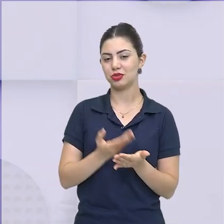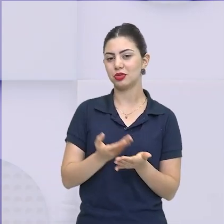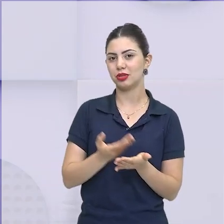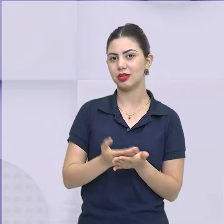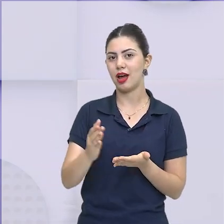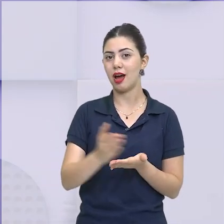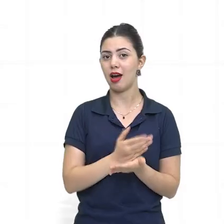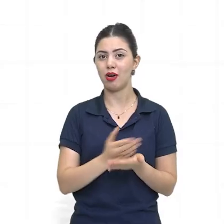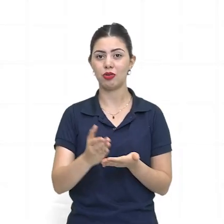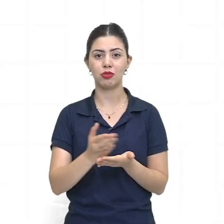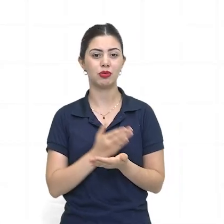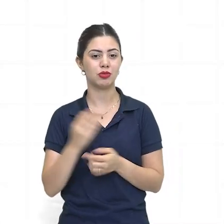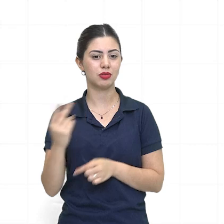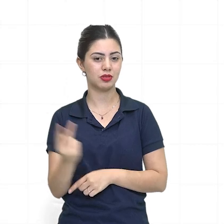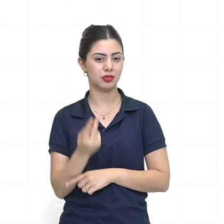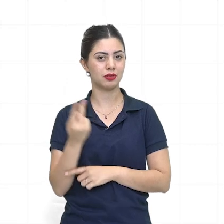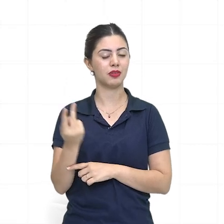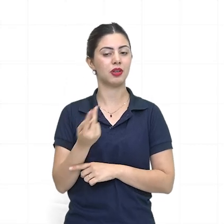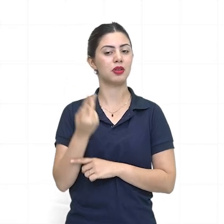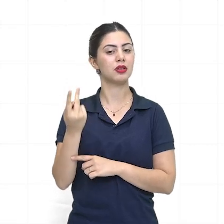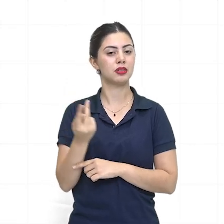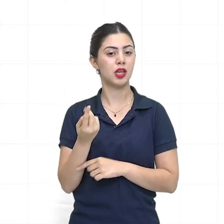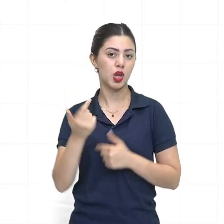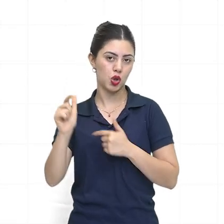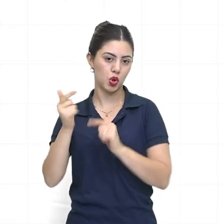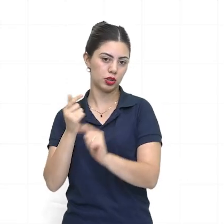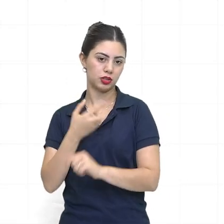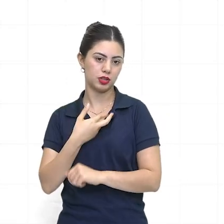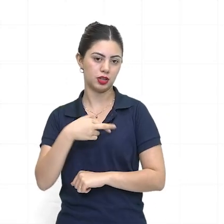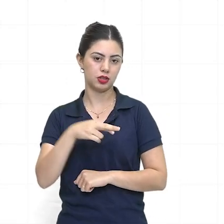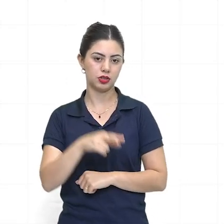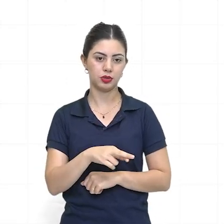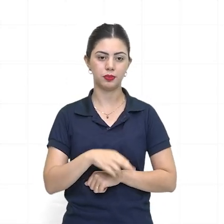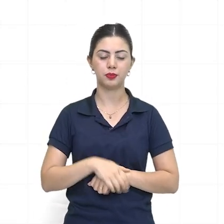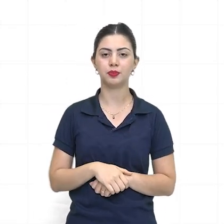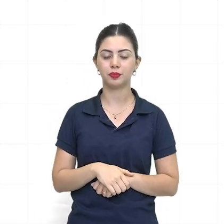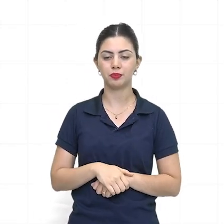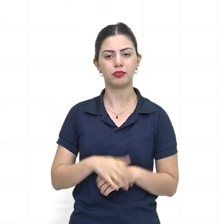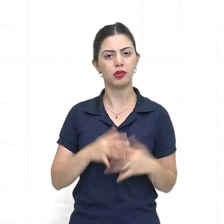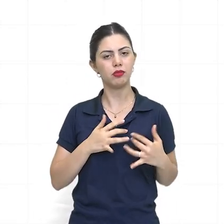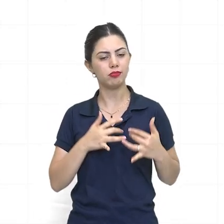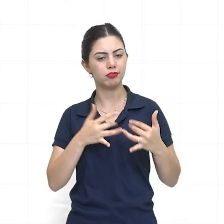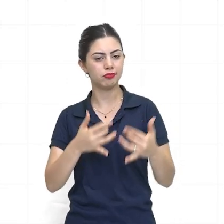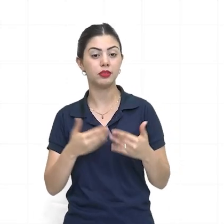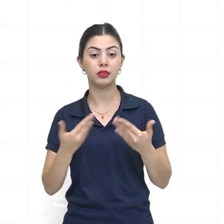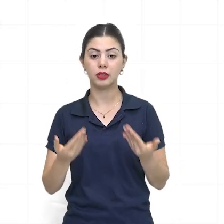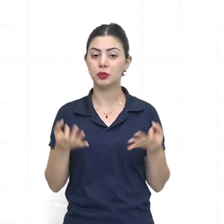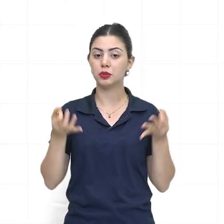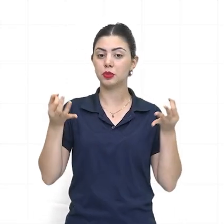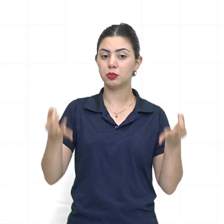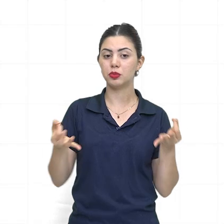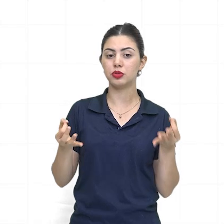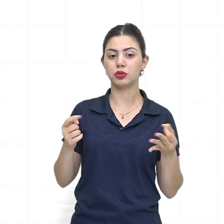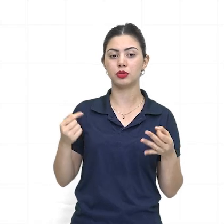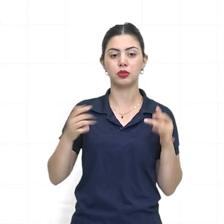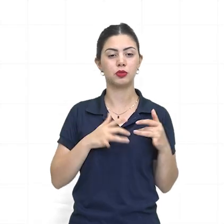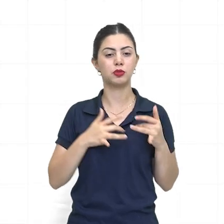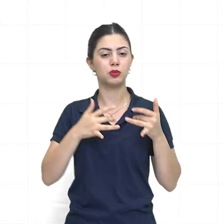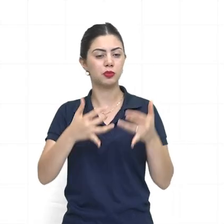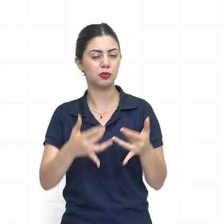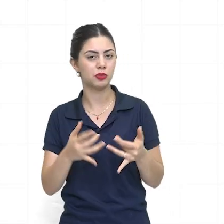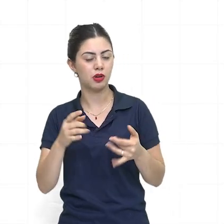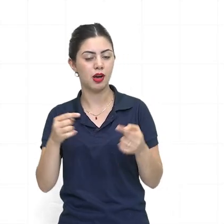alguns valores em outras religiões. Por exemplo, a compaixão das religiões. No budismo, a compaixão é um